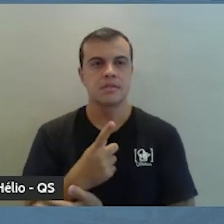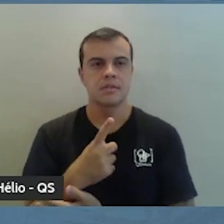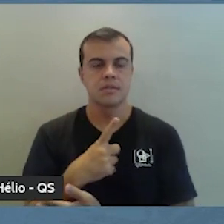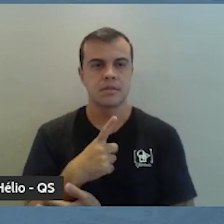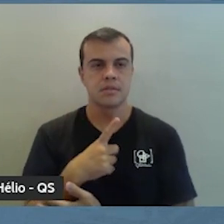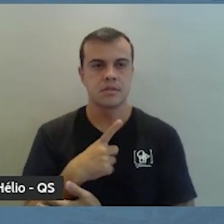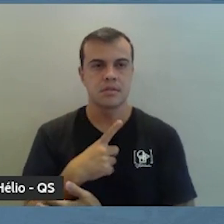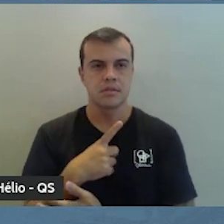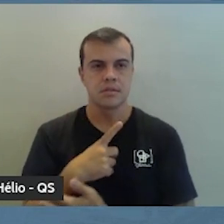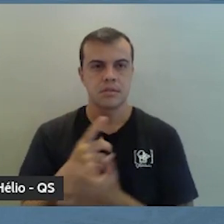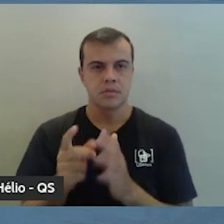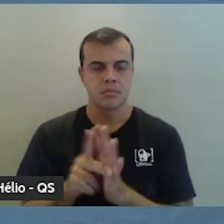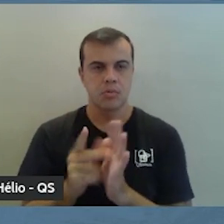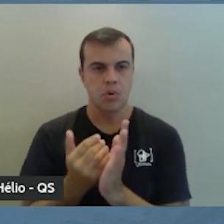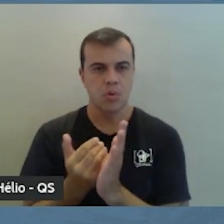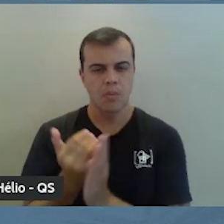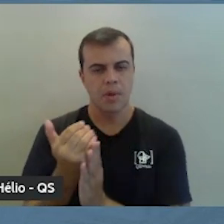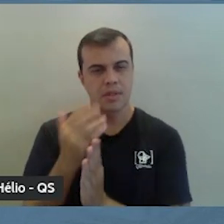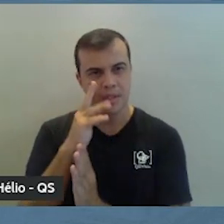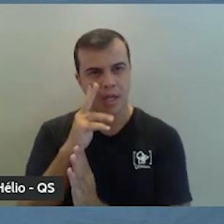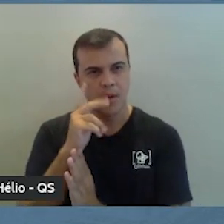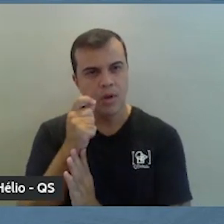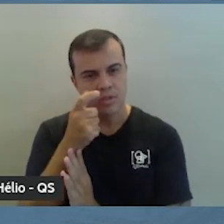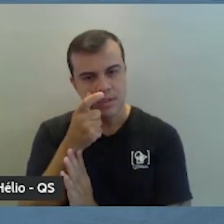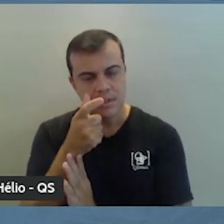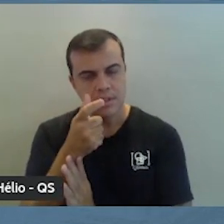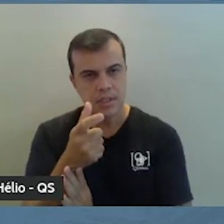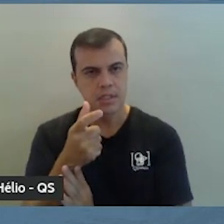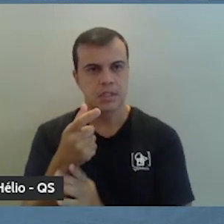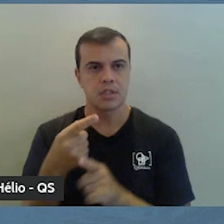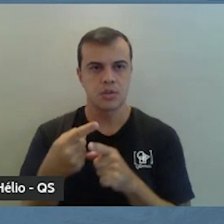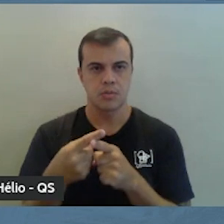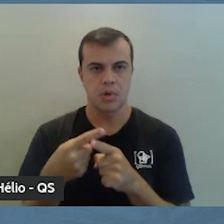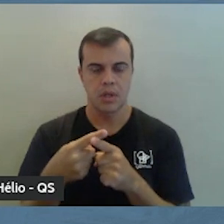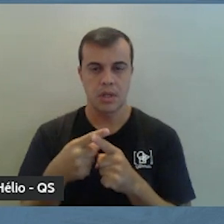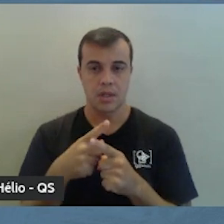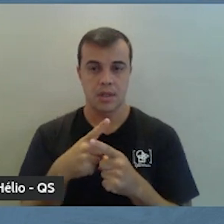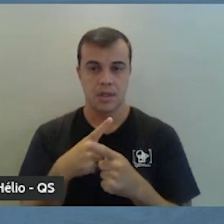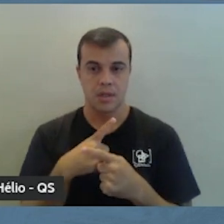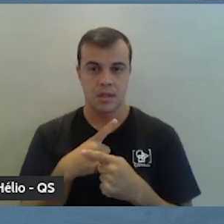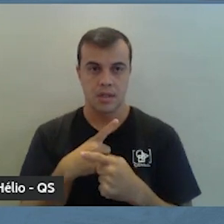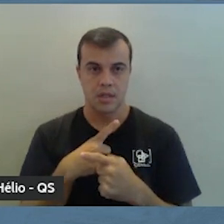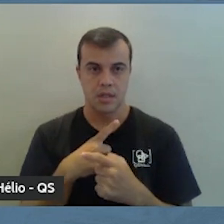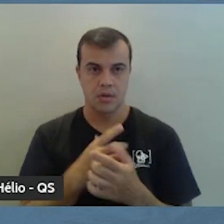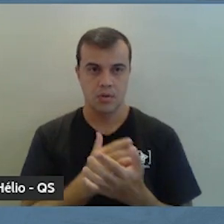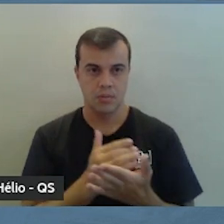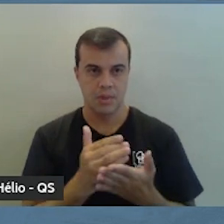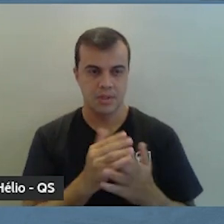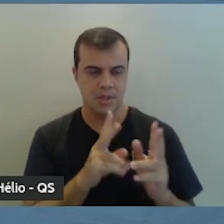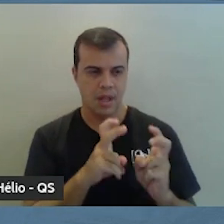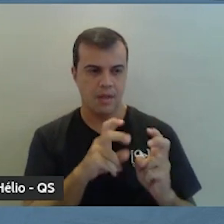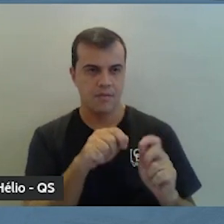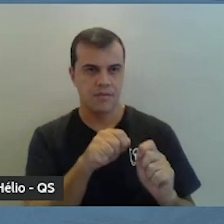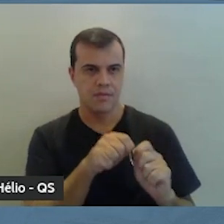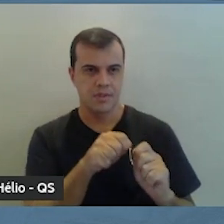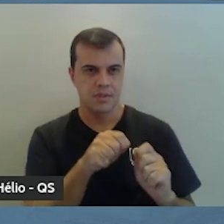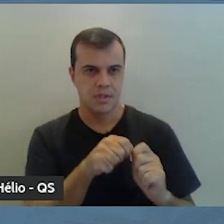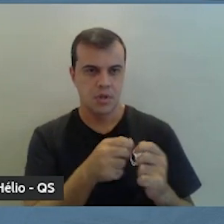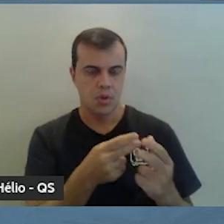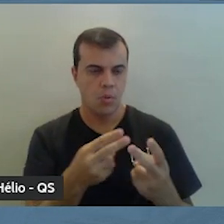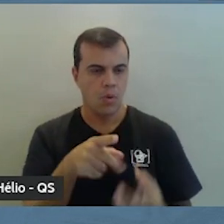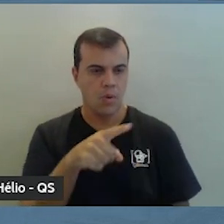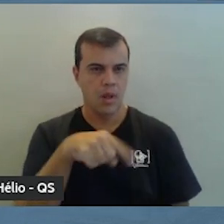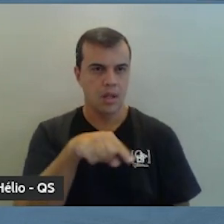invés, aqui começa uma coisa que eu acho muito interessante, ao invés de ir fazer igual eles